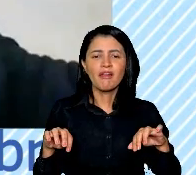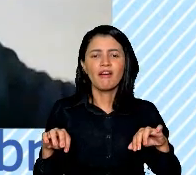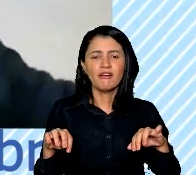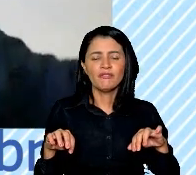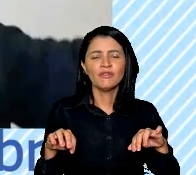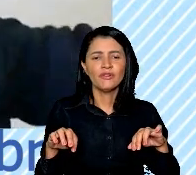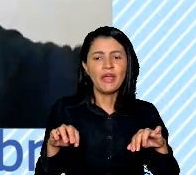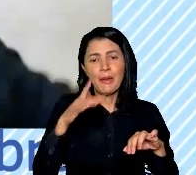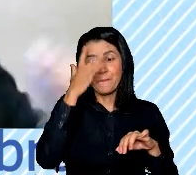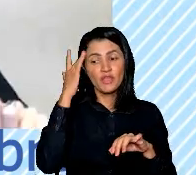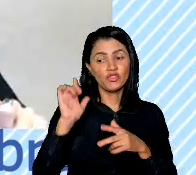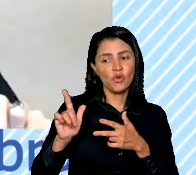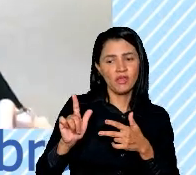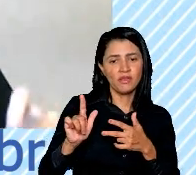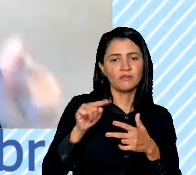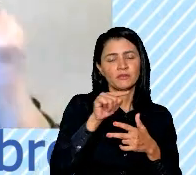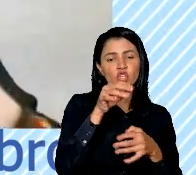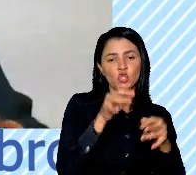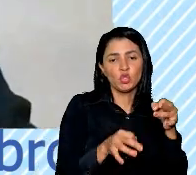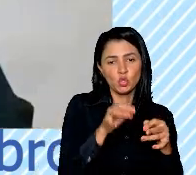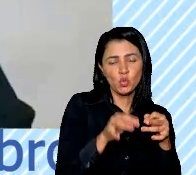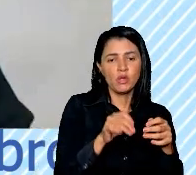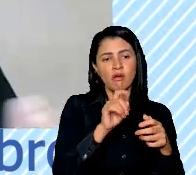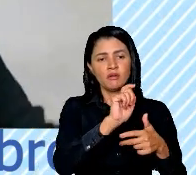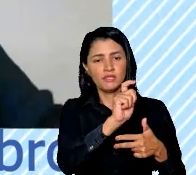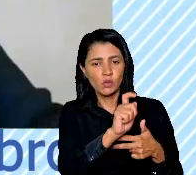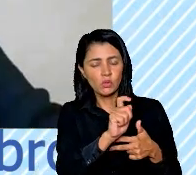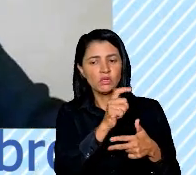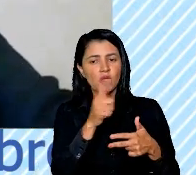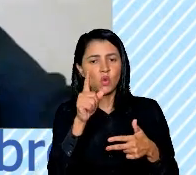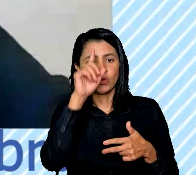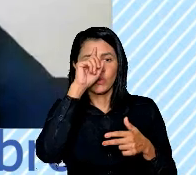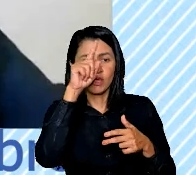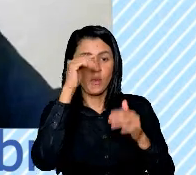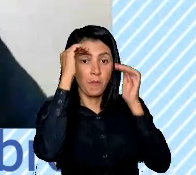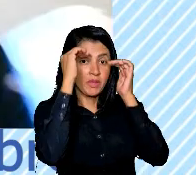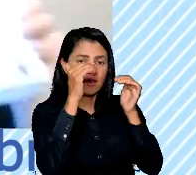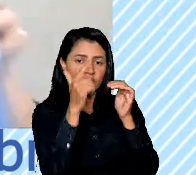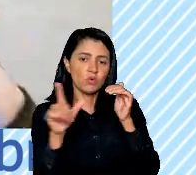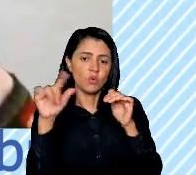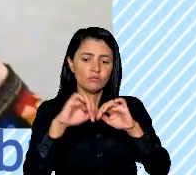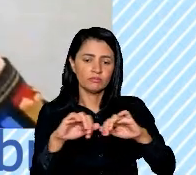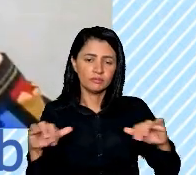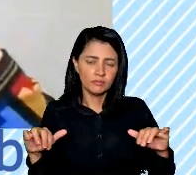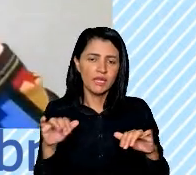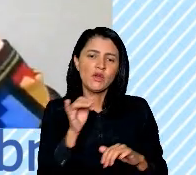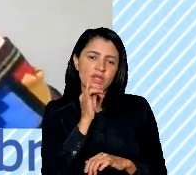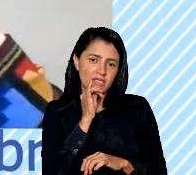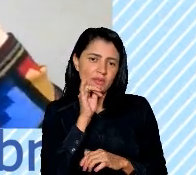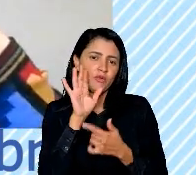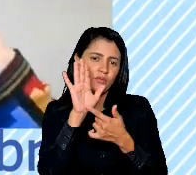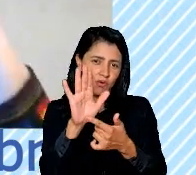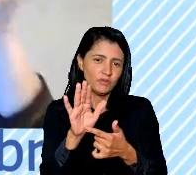legisla, executa e julga de um lado e quem obedece do outro. Eu dou um exemplo que